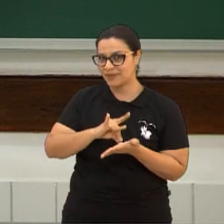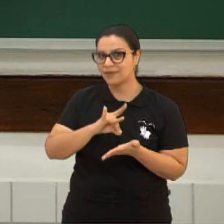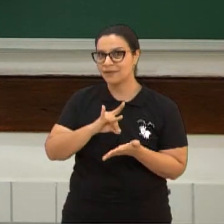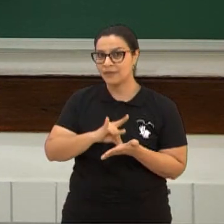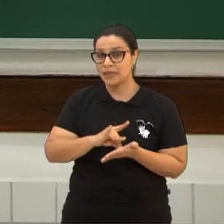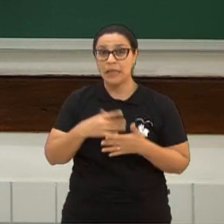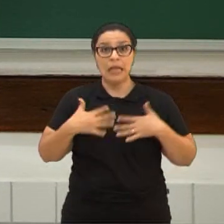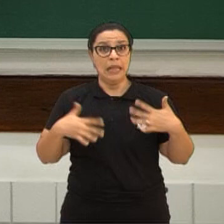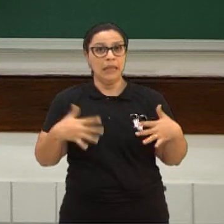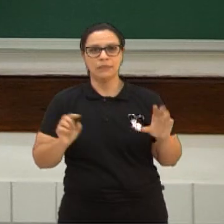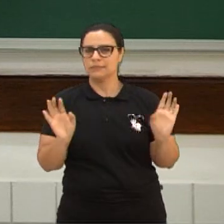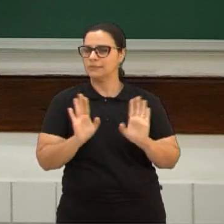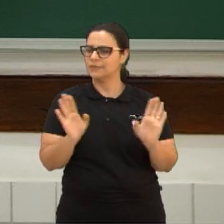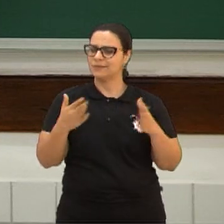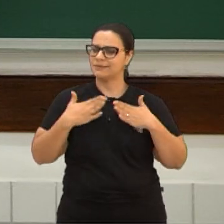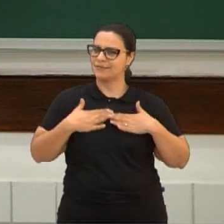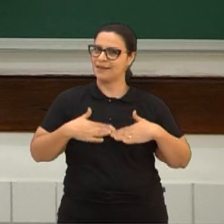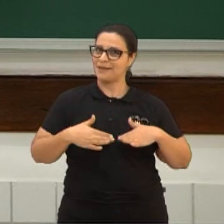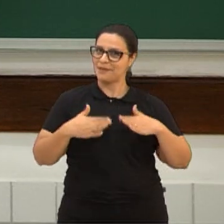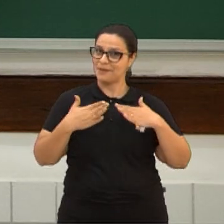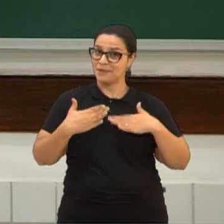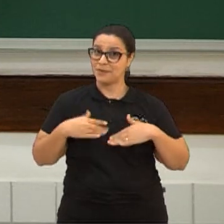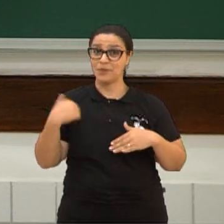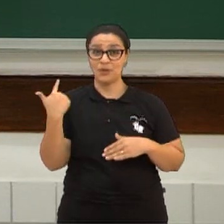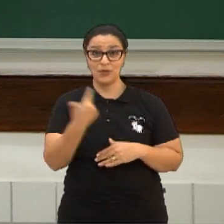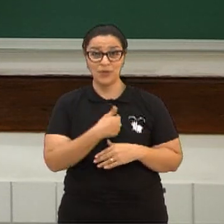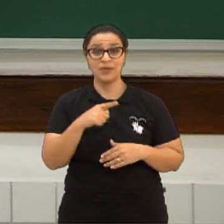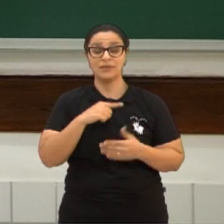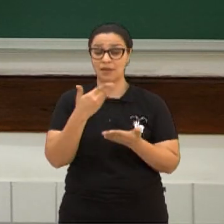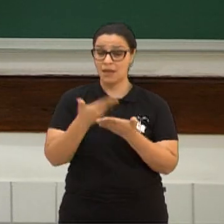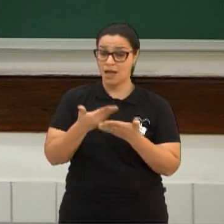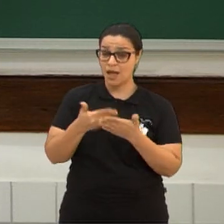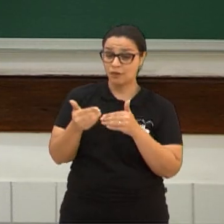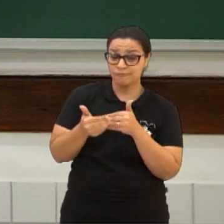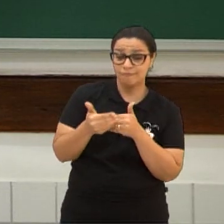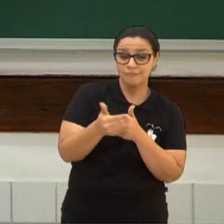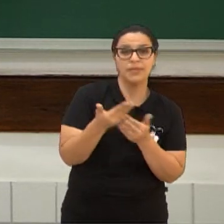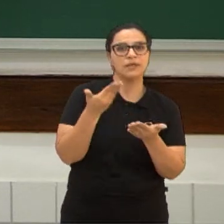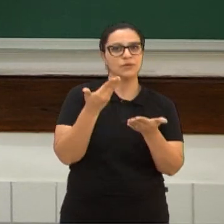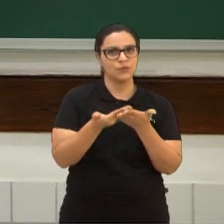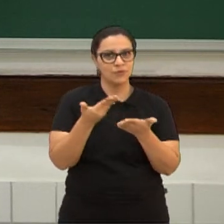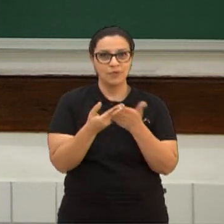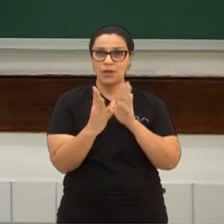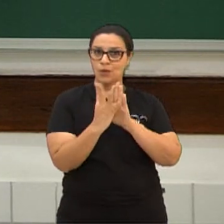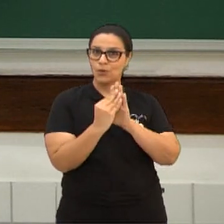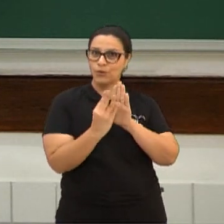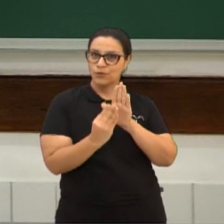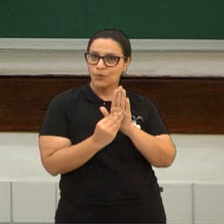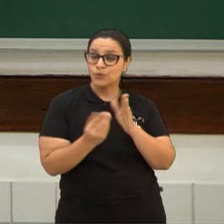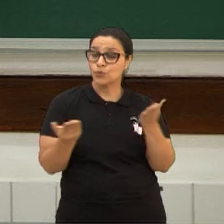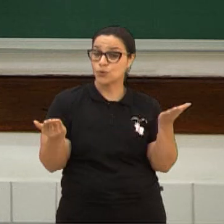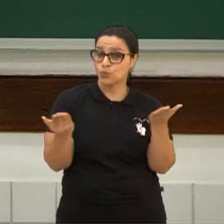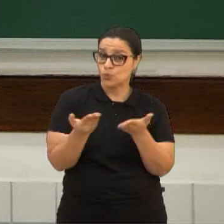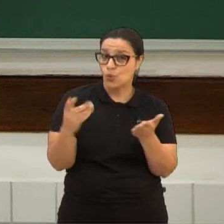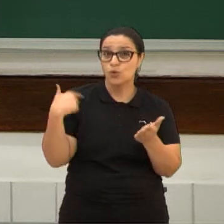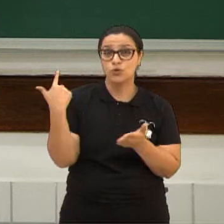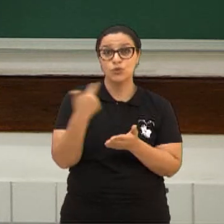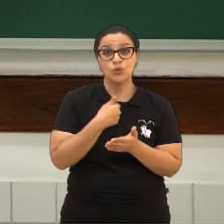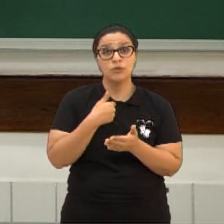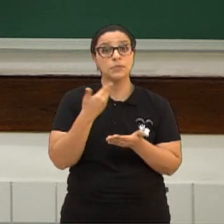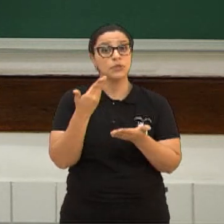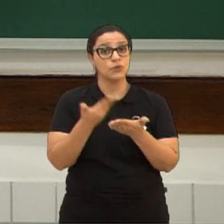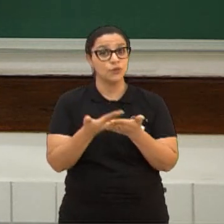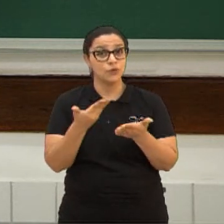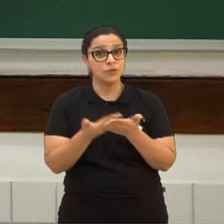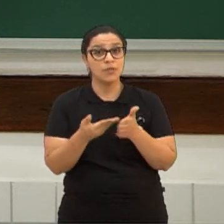precisa se desesperar, tá? Nós temos ainda mais aulas para nós vermos esse conteúdo. Hoje nós estamos trabalhando